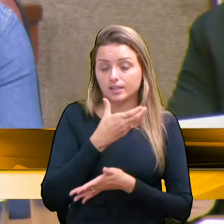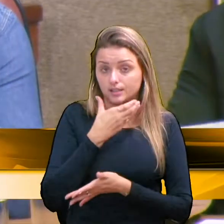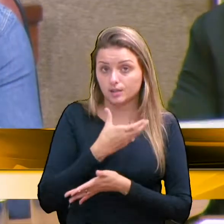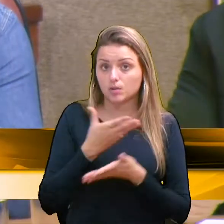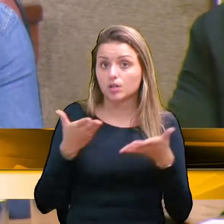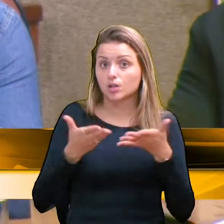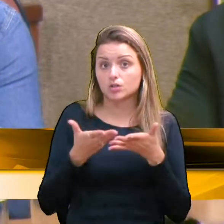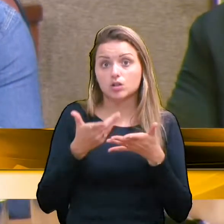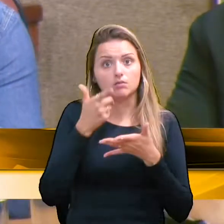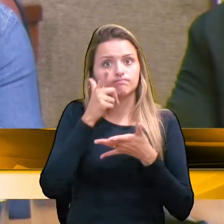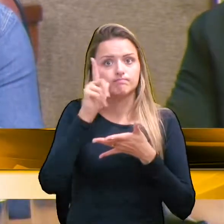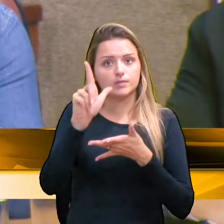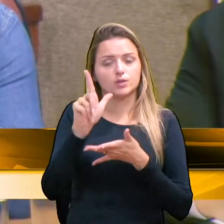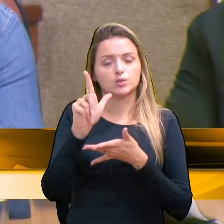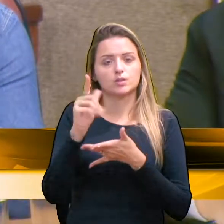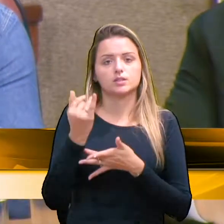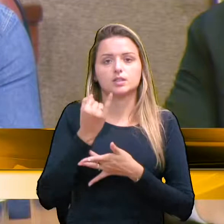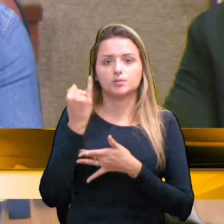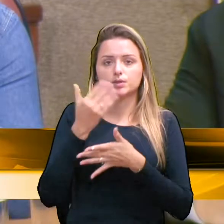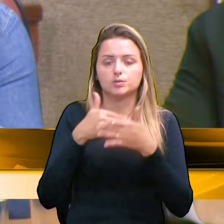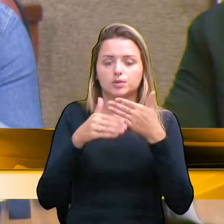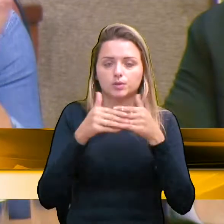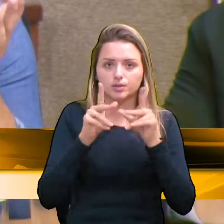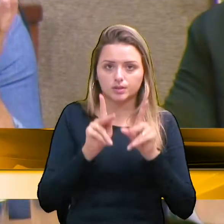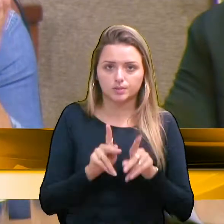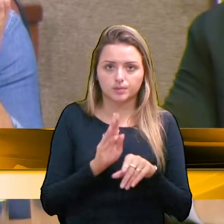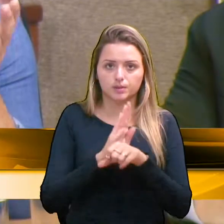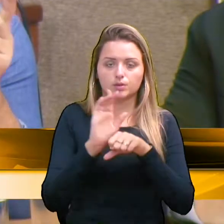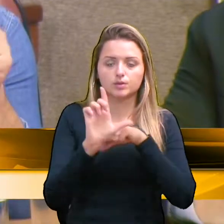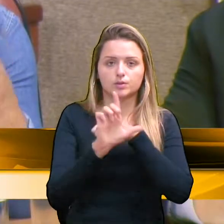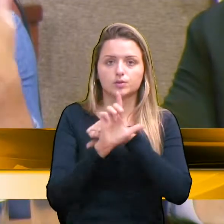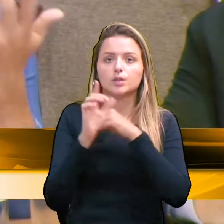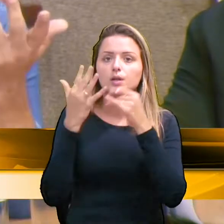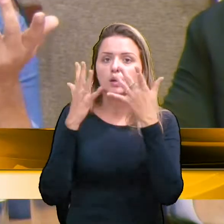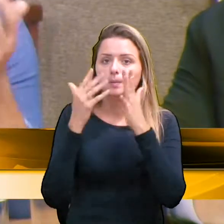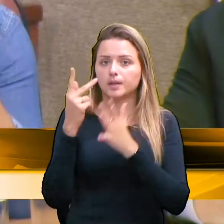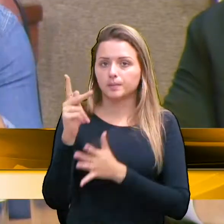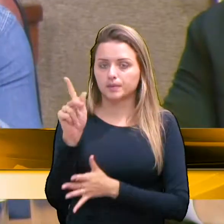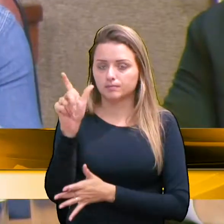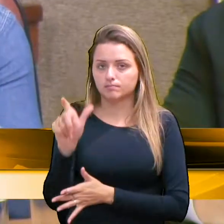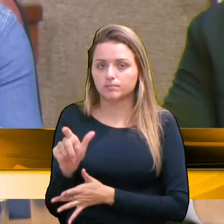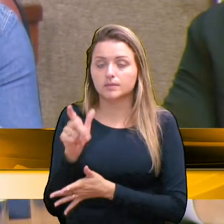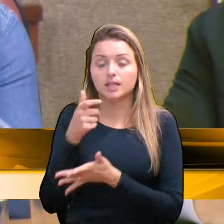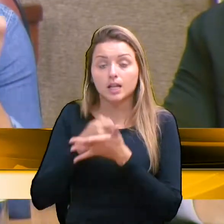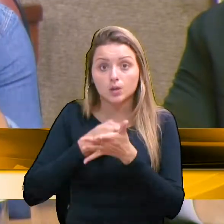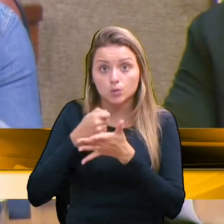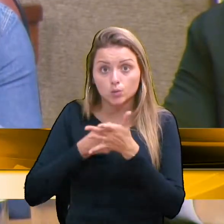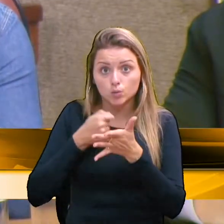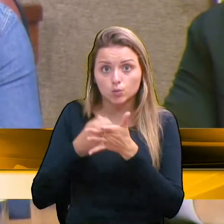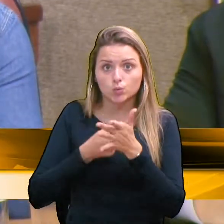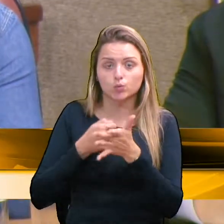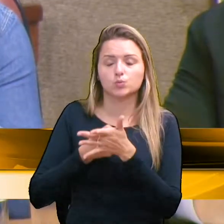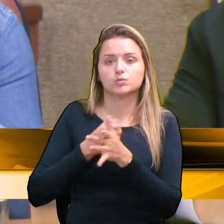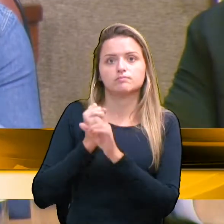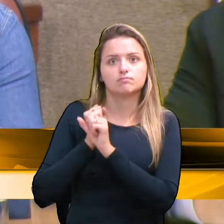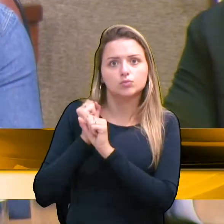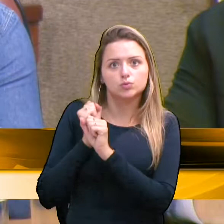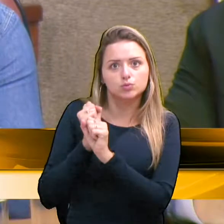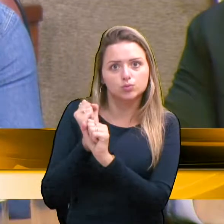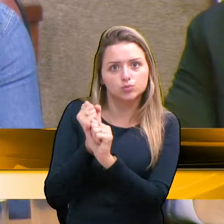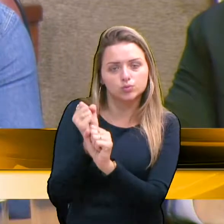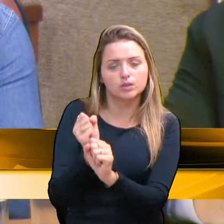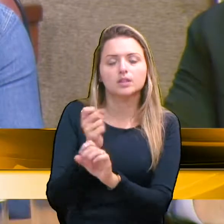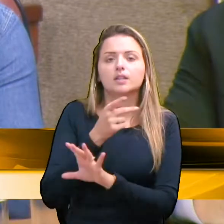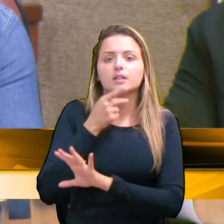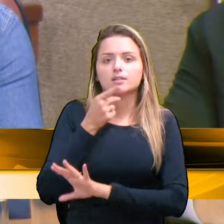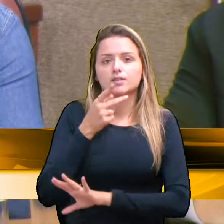uma conquista muito grande para aqueles moradores. Então, lhe parabenizo o senhor pelaquela luta daquele ano, de tantos anos atrás, e dizer